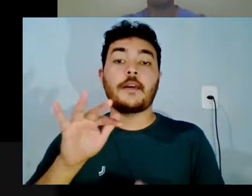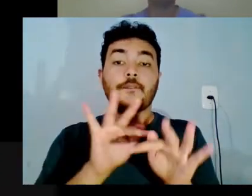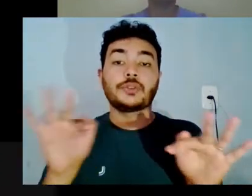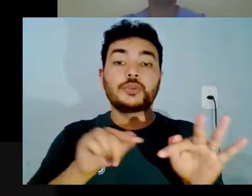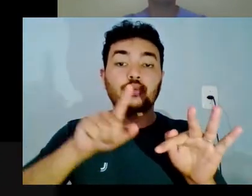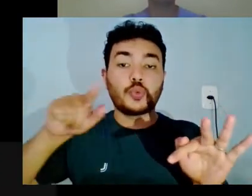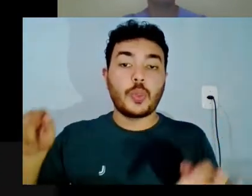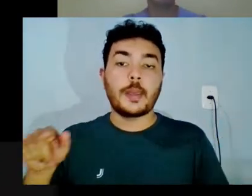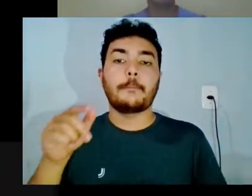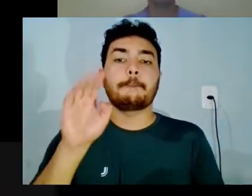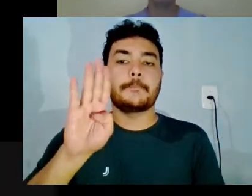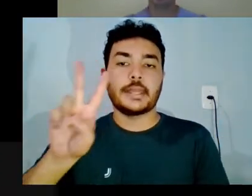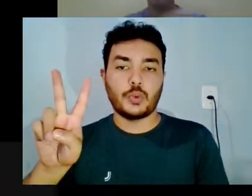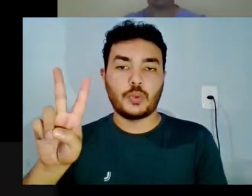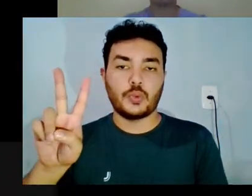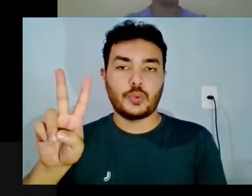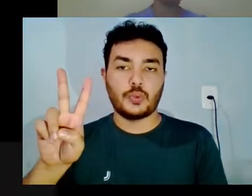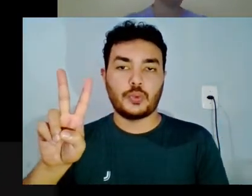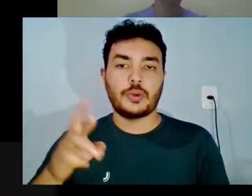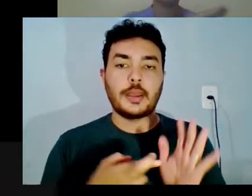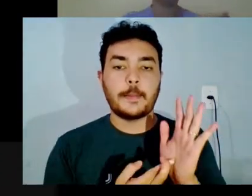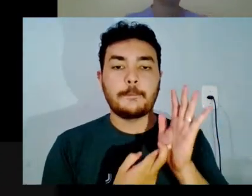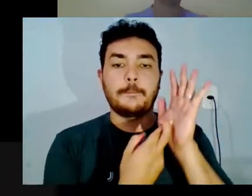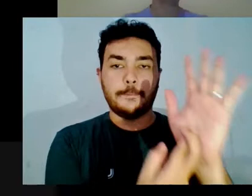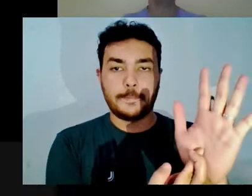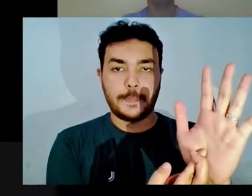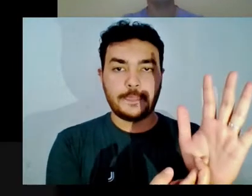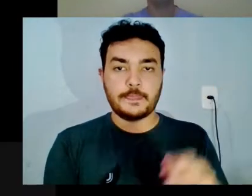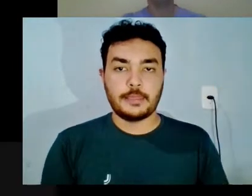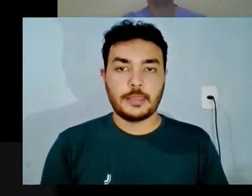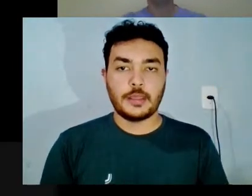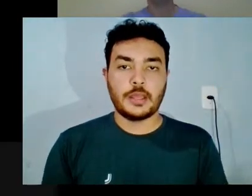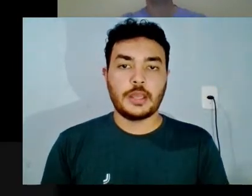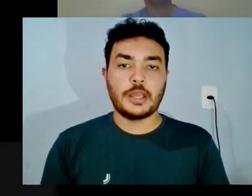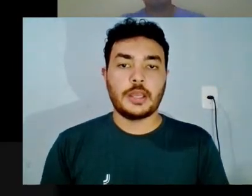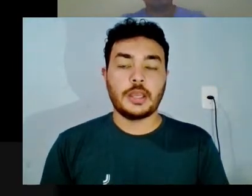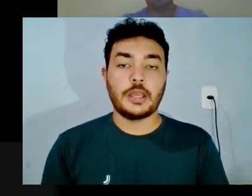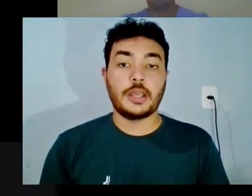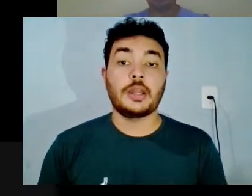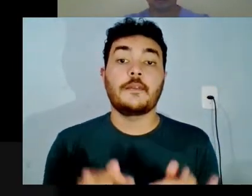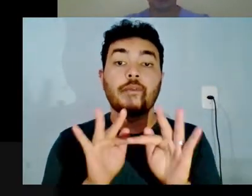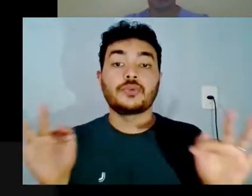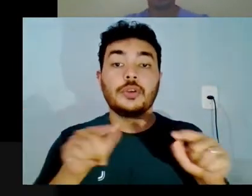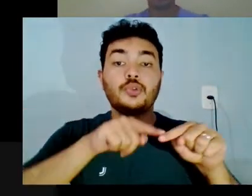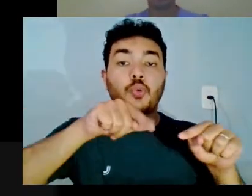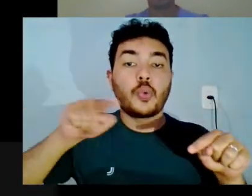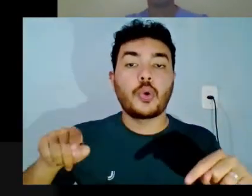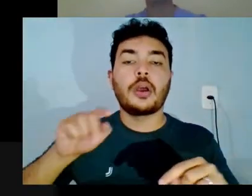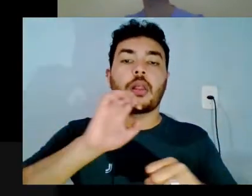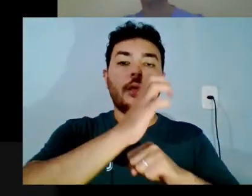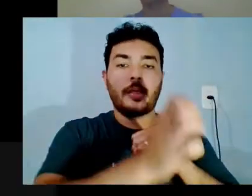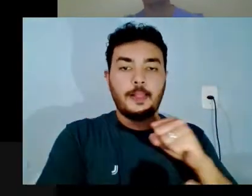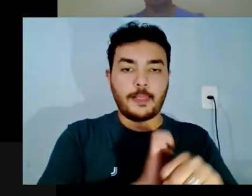ela representava, né, estou falando como se referisse à época que eles desenvolveram, a função de onda do elétron 2,